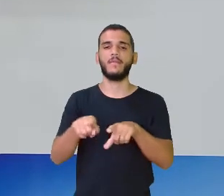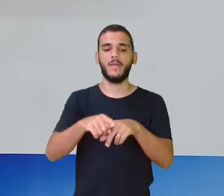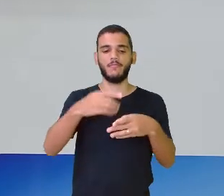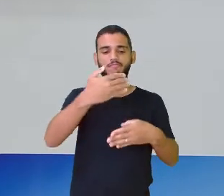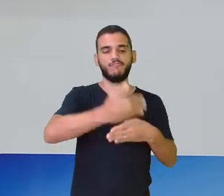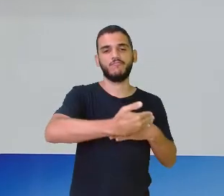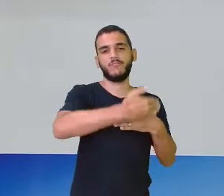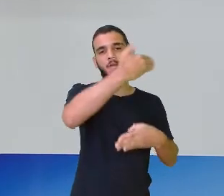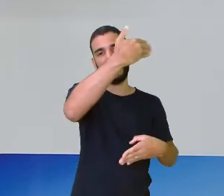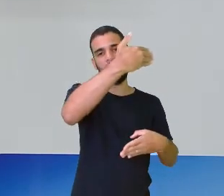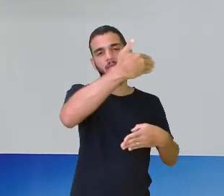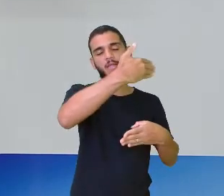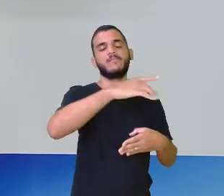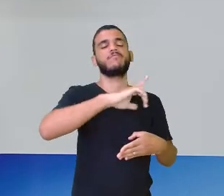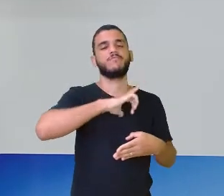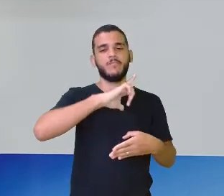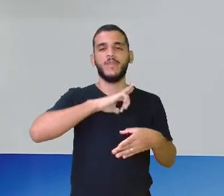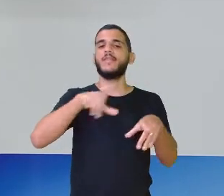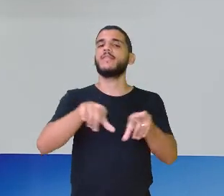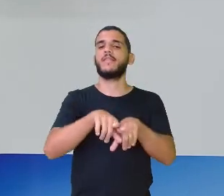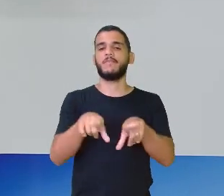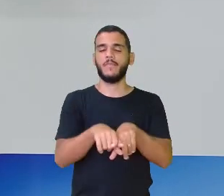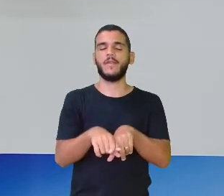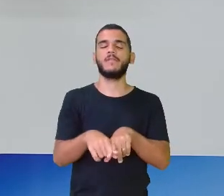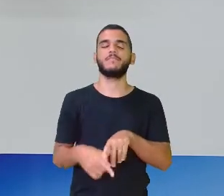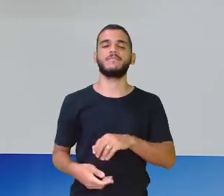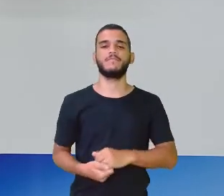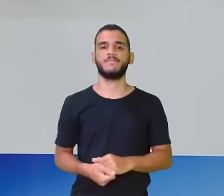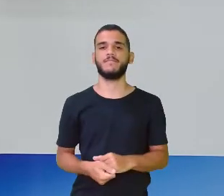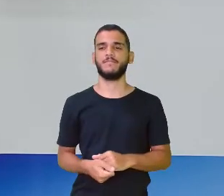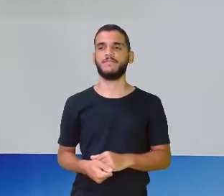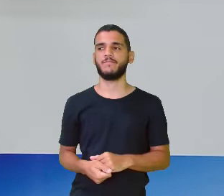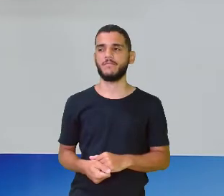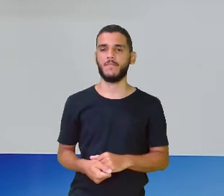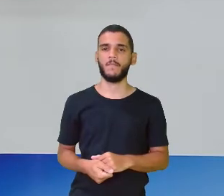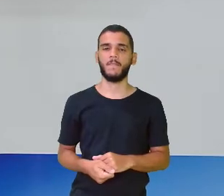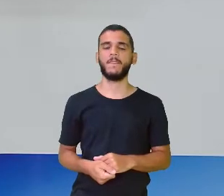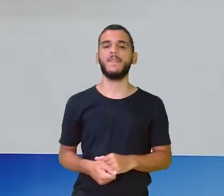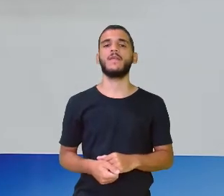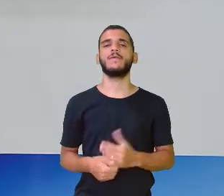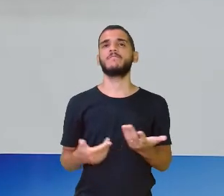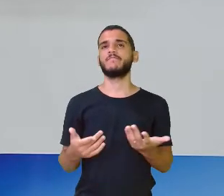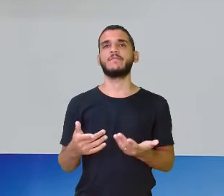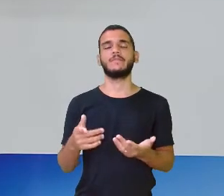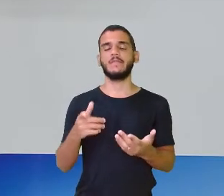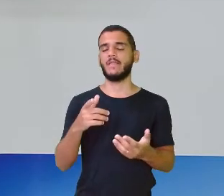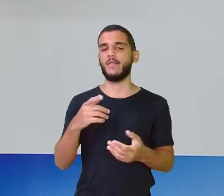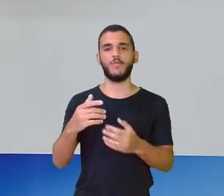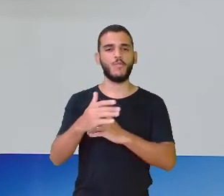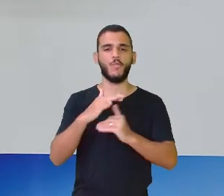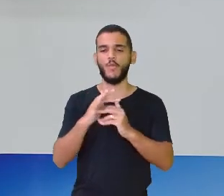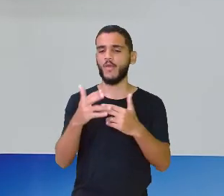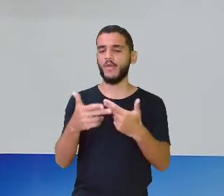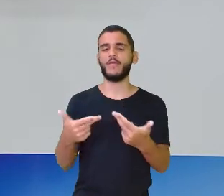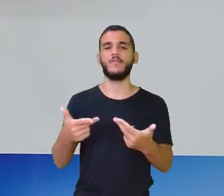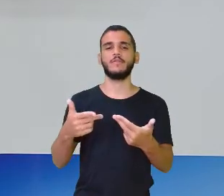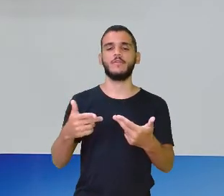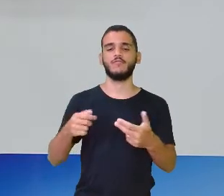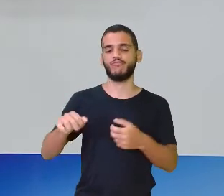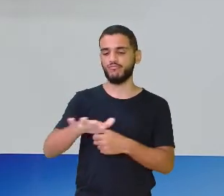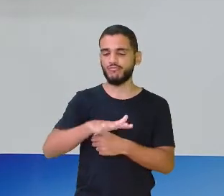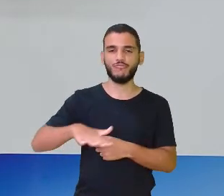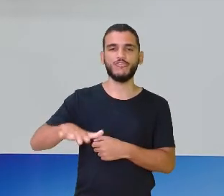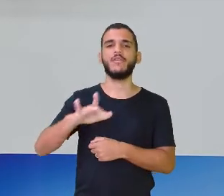a gente consegue encontrar ângulos de 90 graus. Na cerâmica do chão, se eu